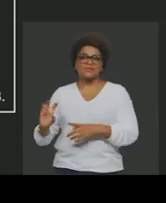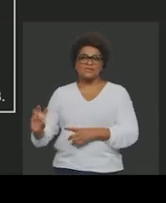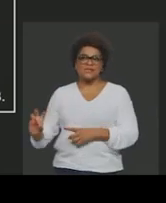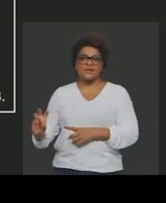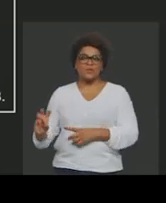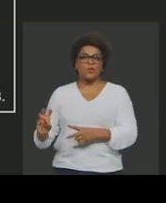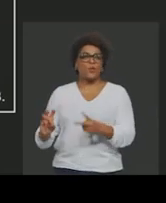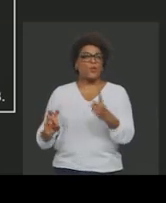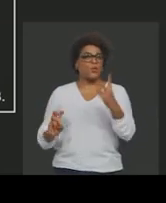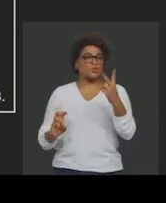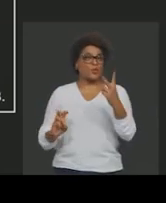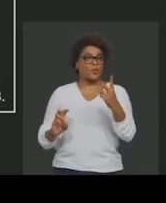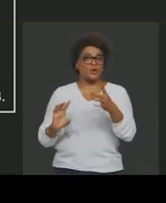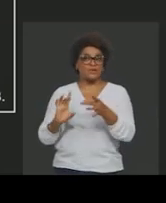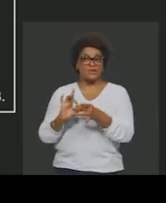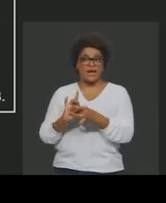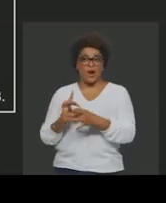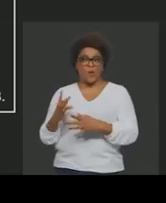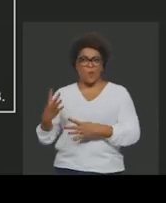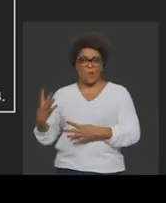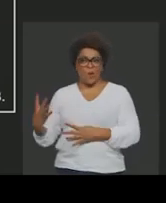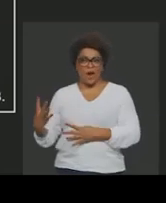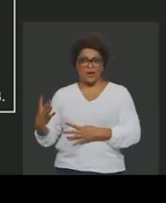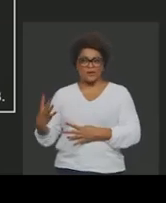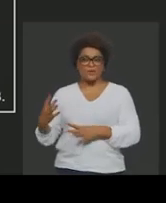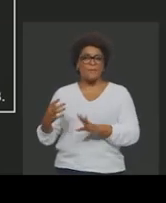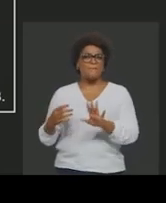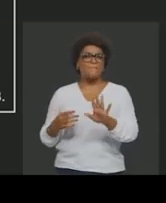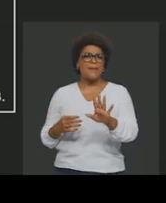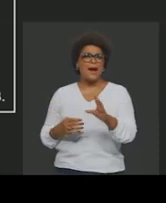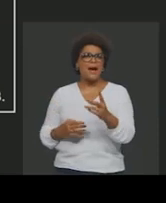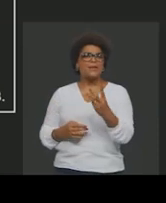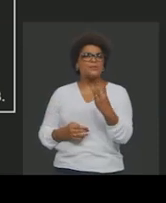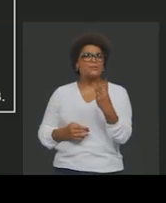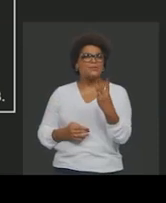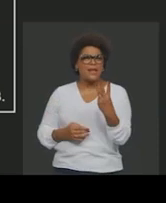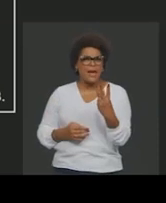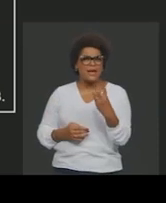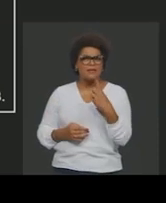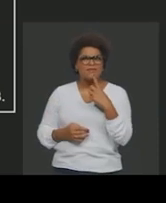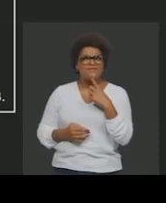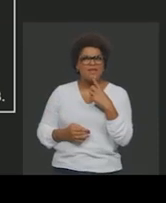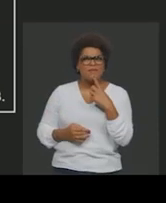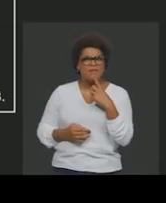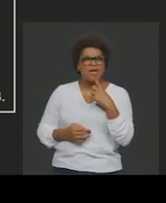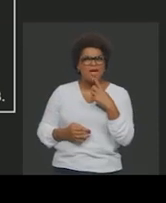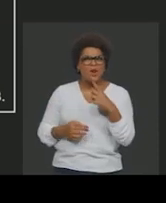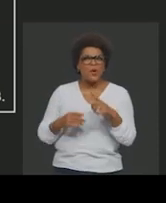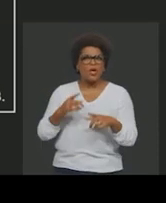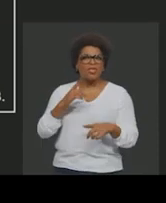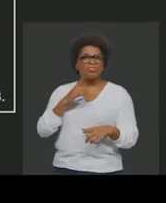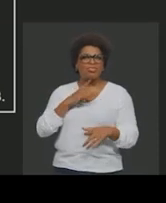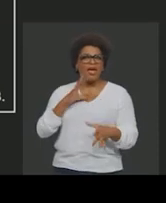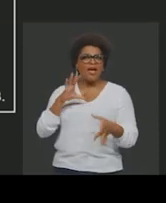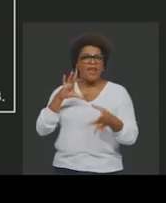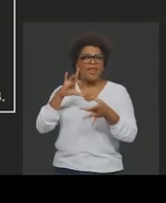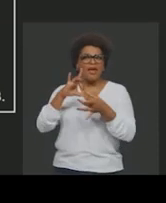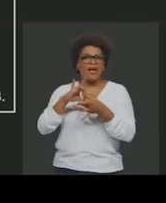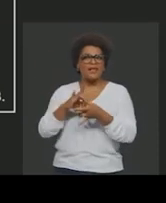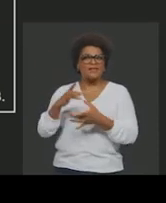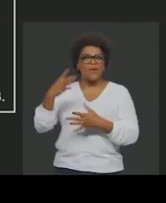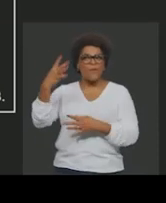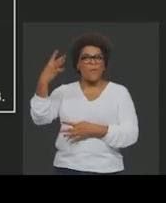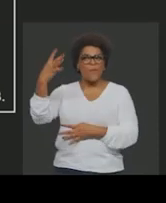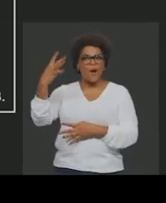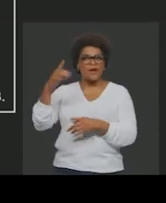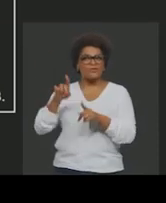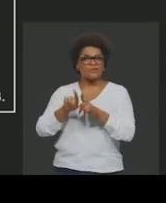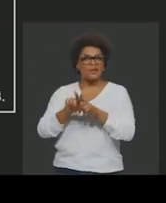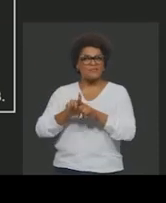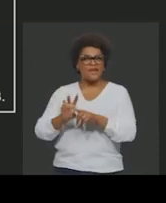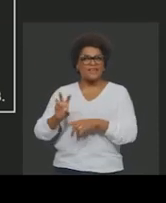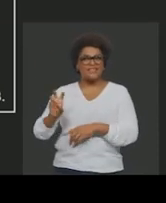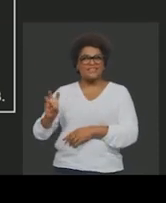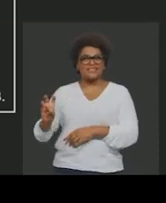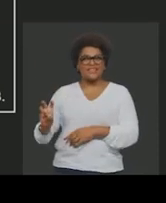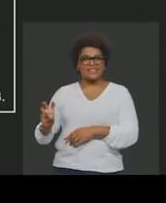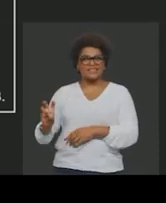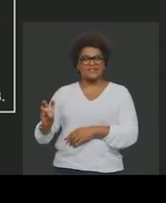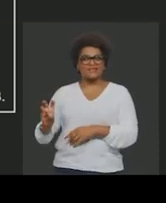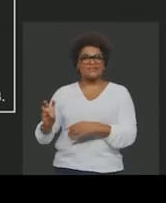com 4. Só que o 3 está ligado tanto no 4 como no 5. Então, também